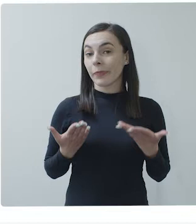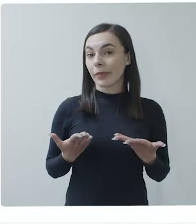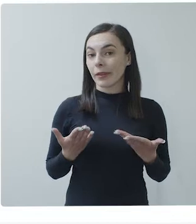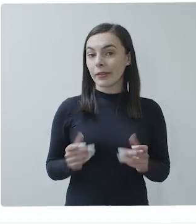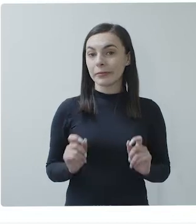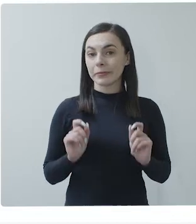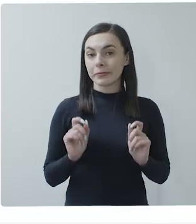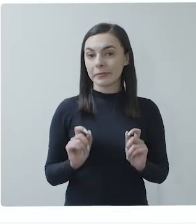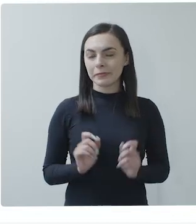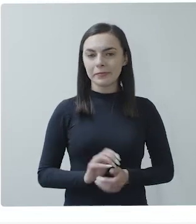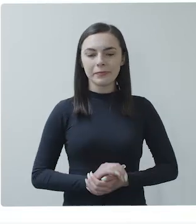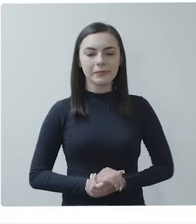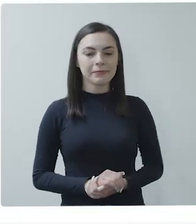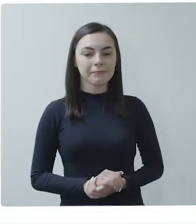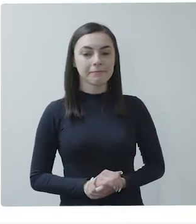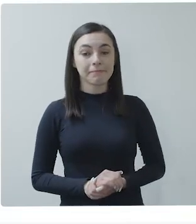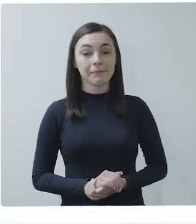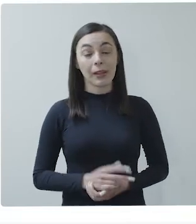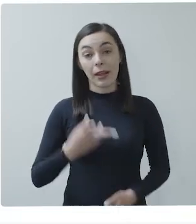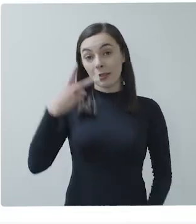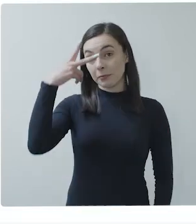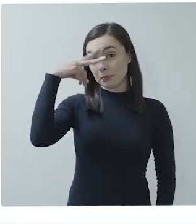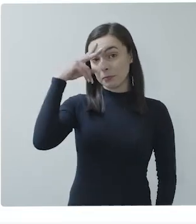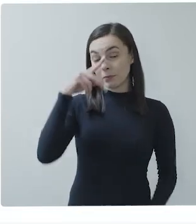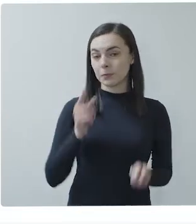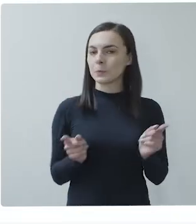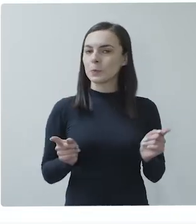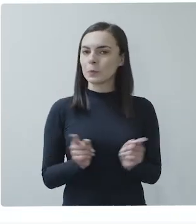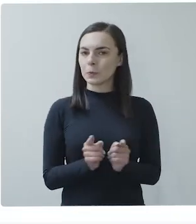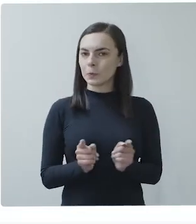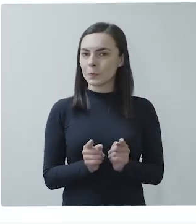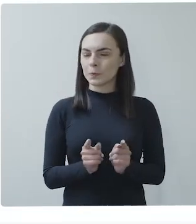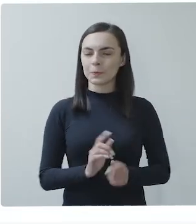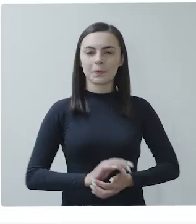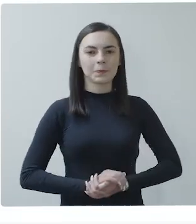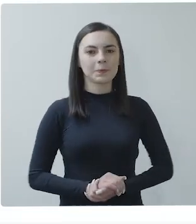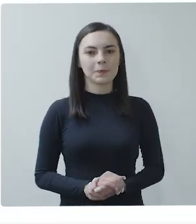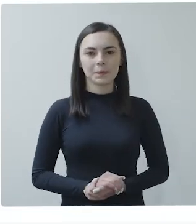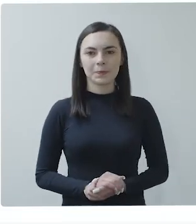Então, olha lá. É uma história curta.